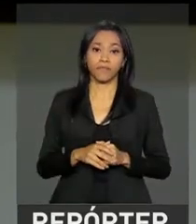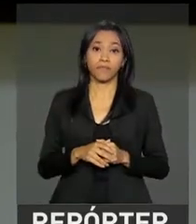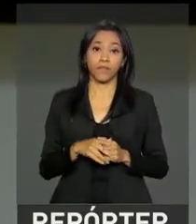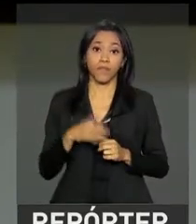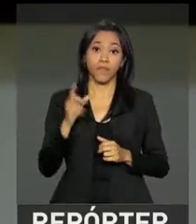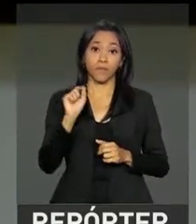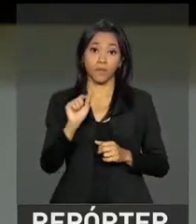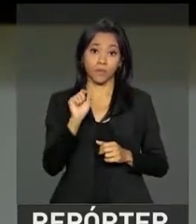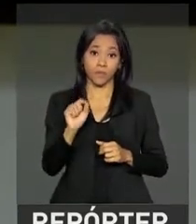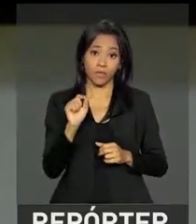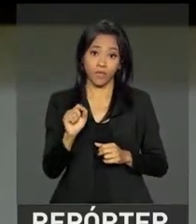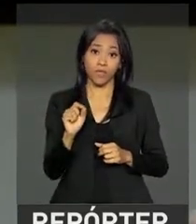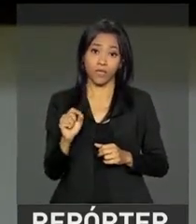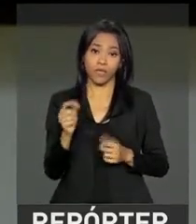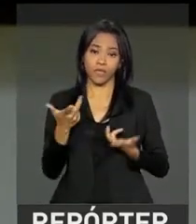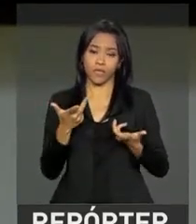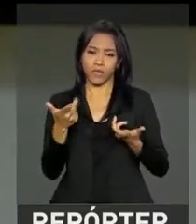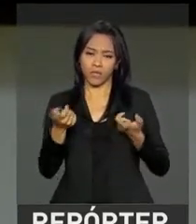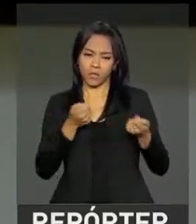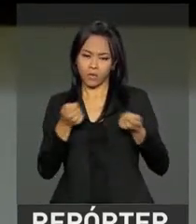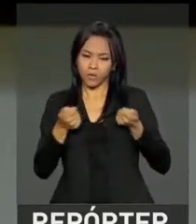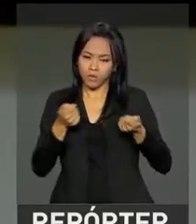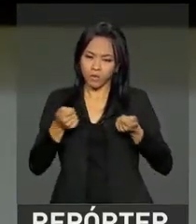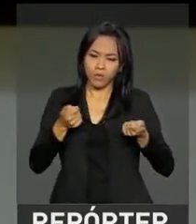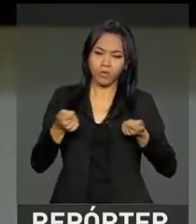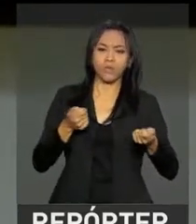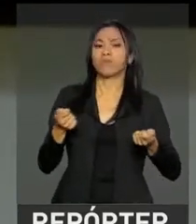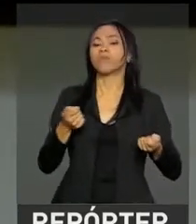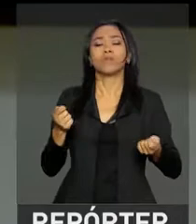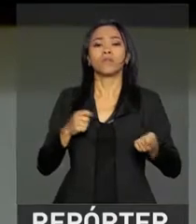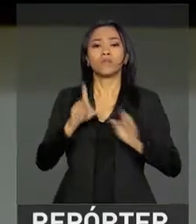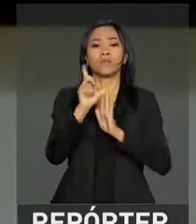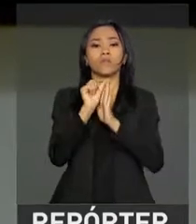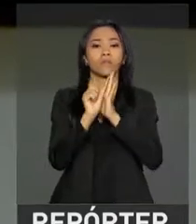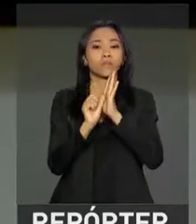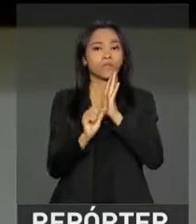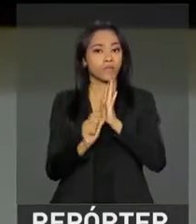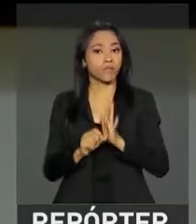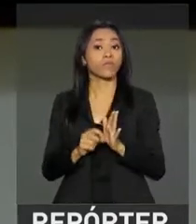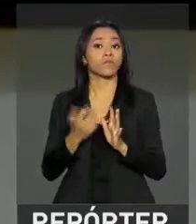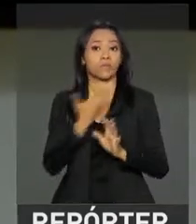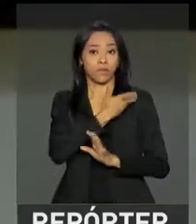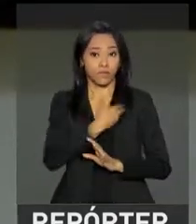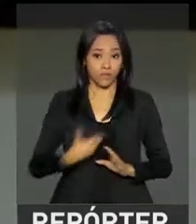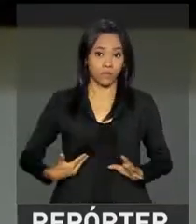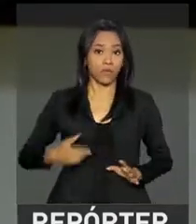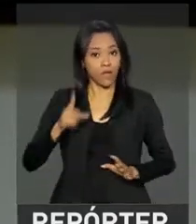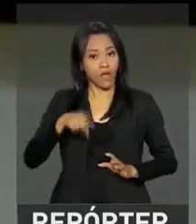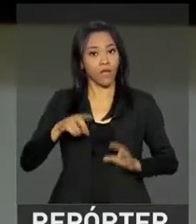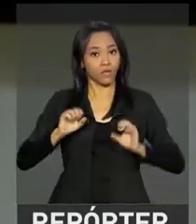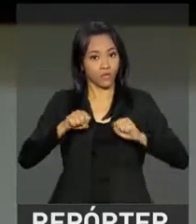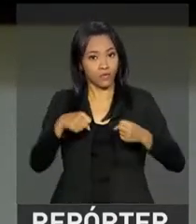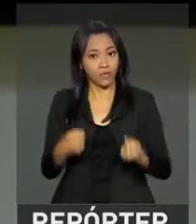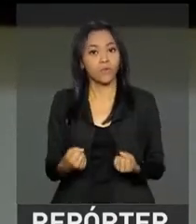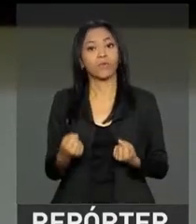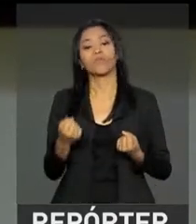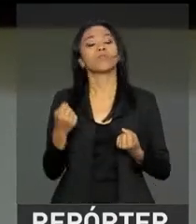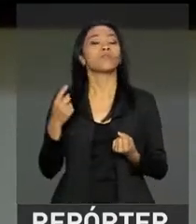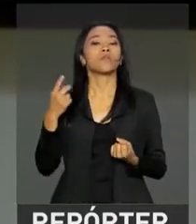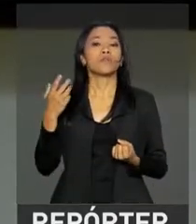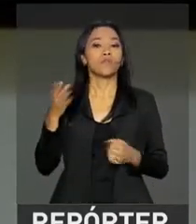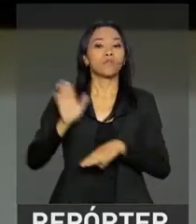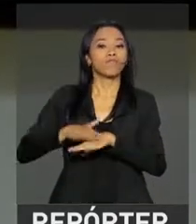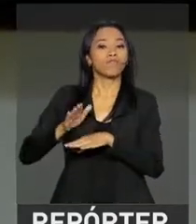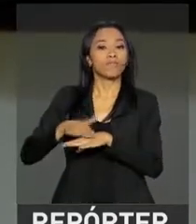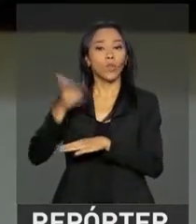monitoramento da programação de execução é orçamentária é esse o nosso esforço cabe ao tesouro cumprir as metas